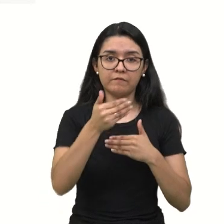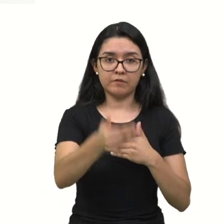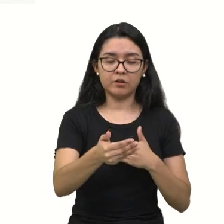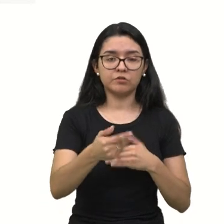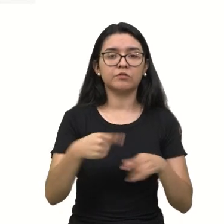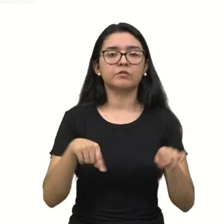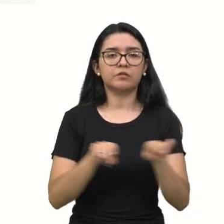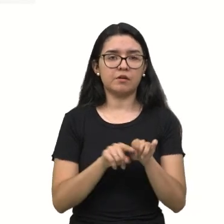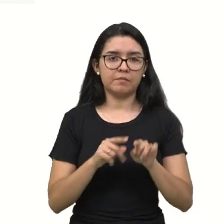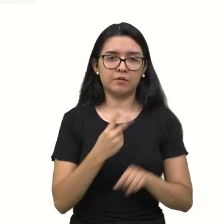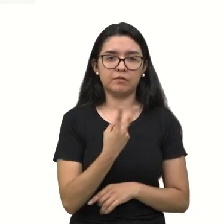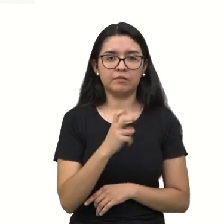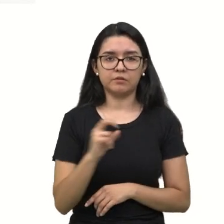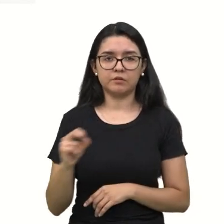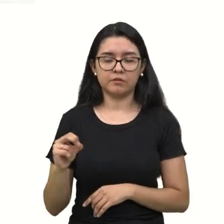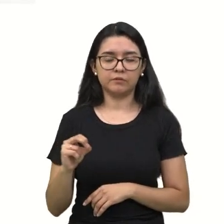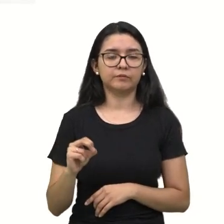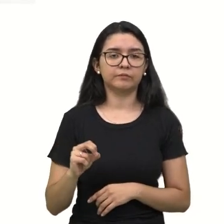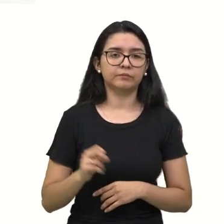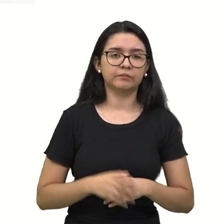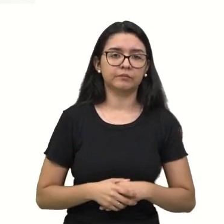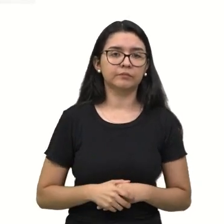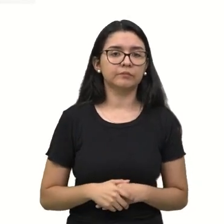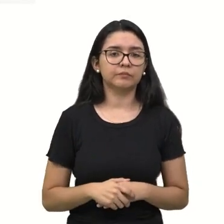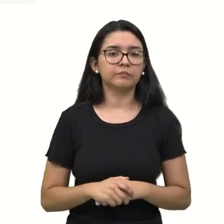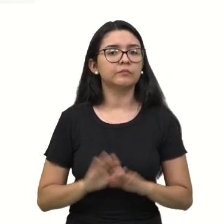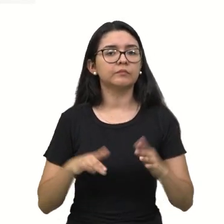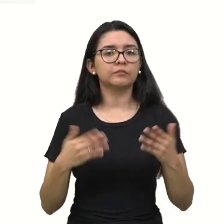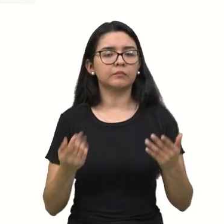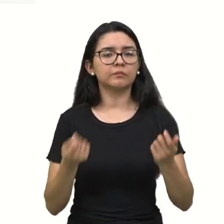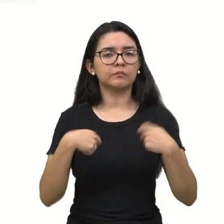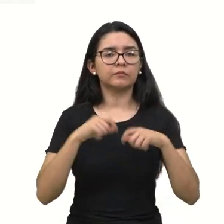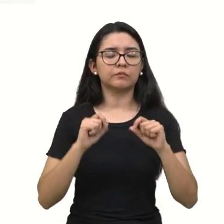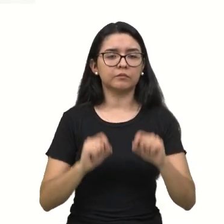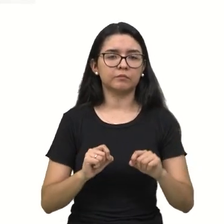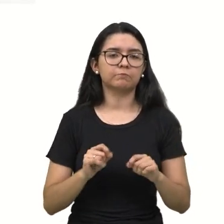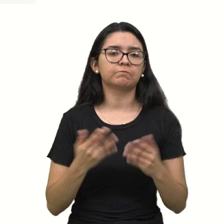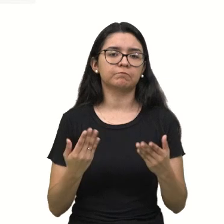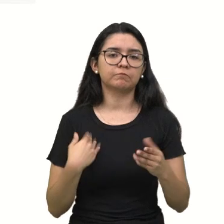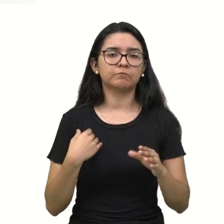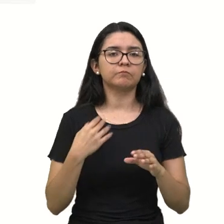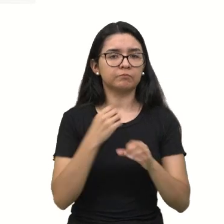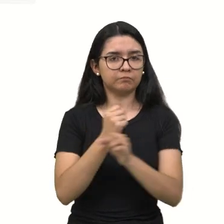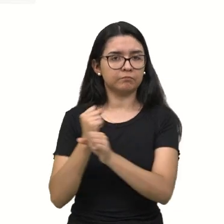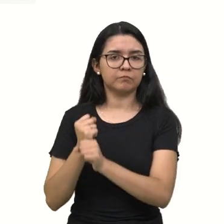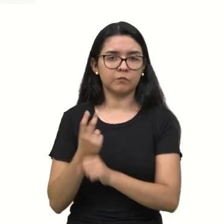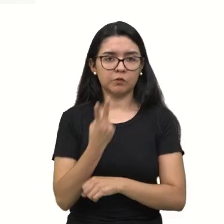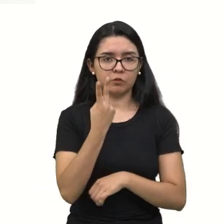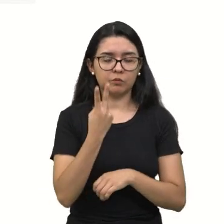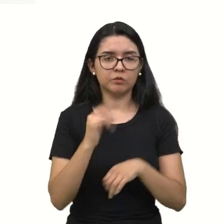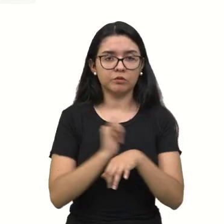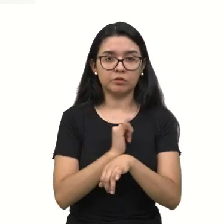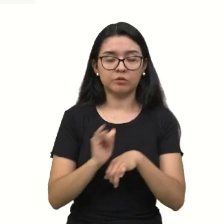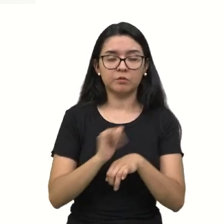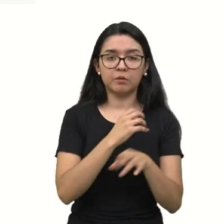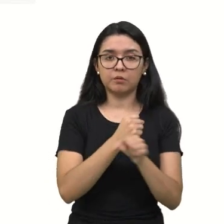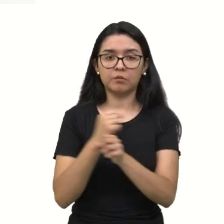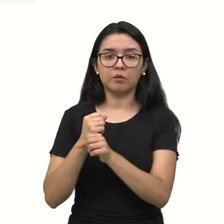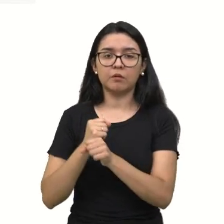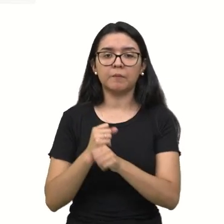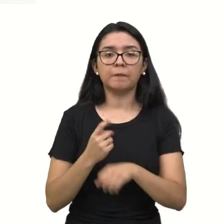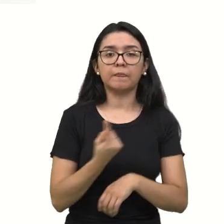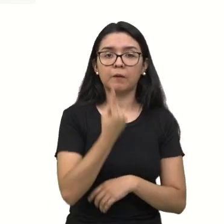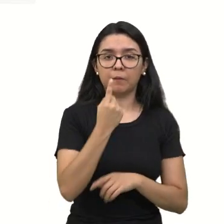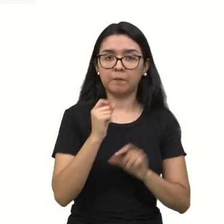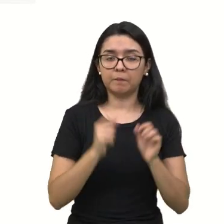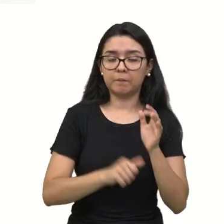também vamos ter 2.500. Então nós poderíamos atacar esse problema de duas formas, né? Uma seria